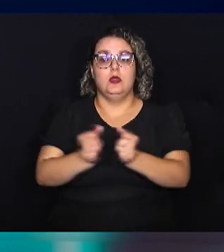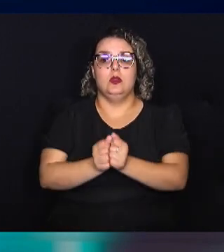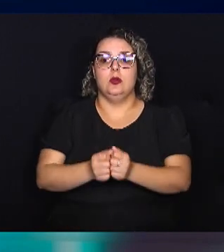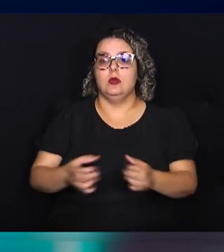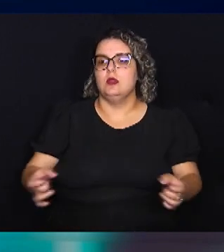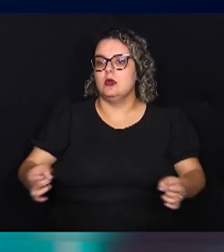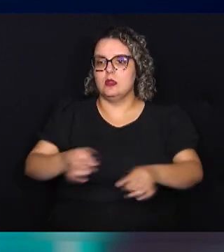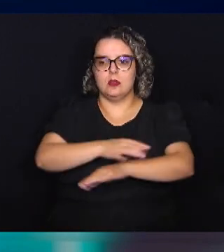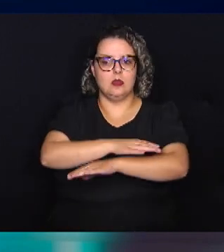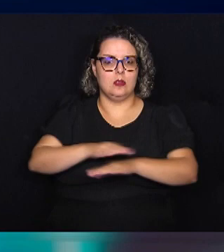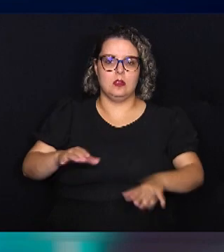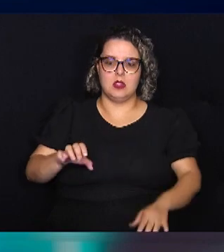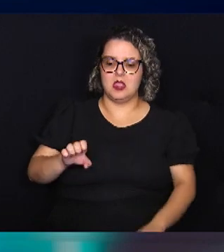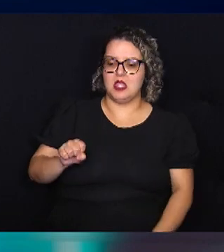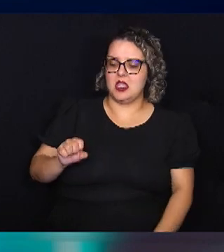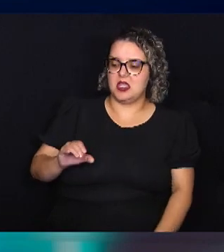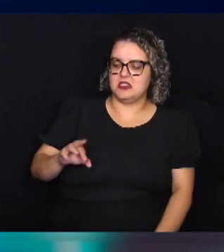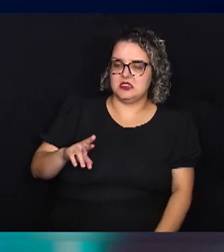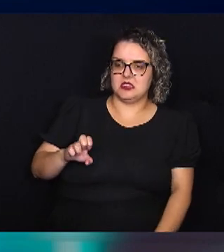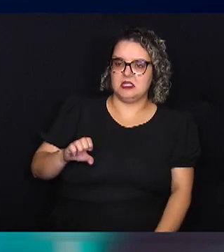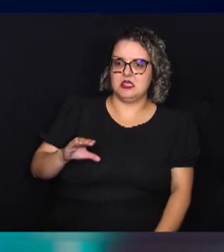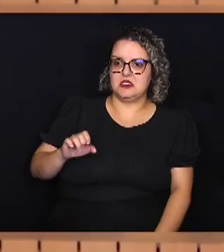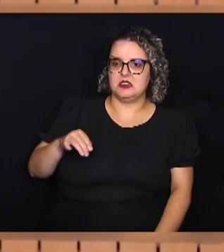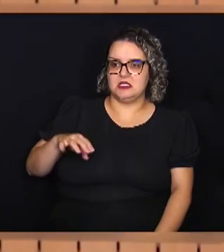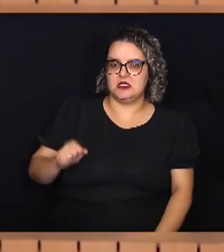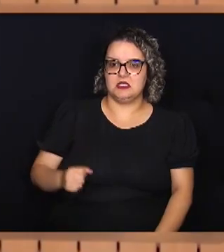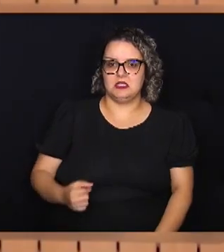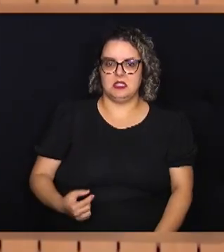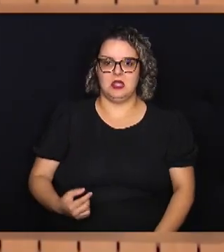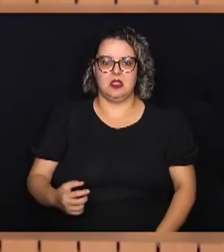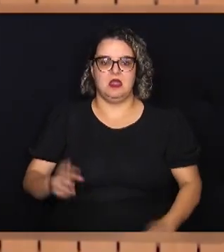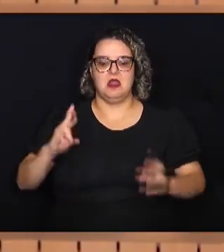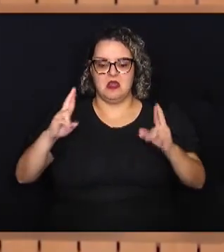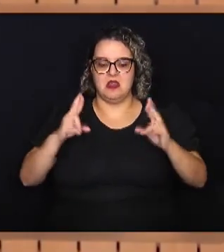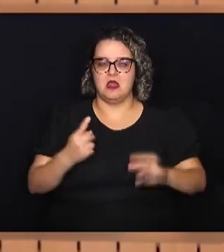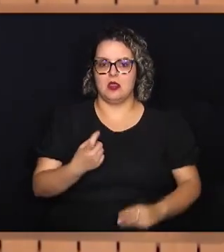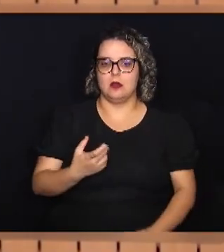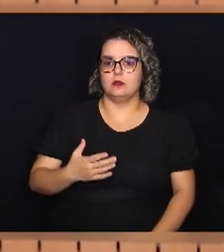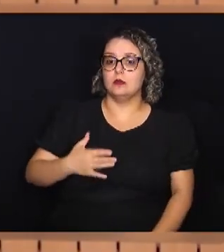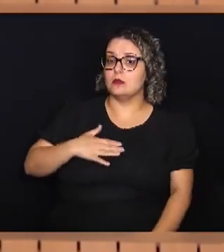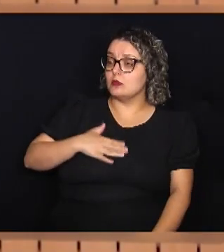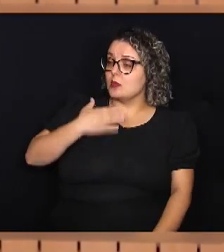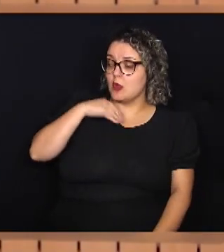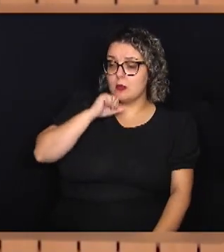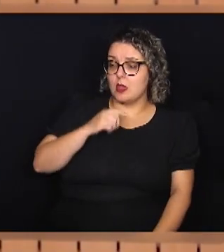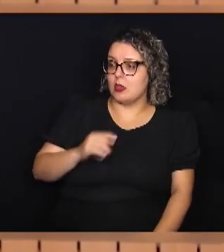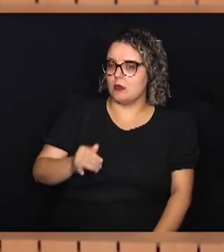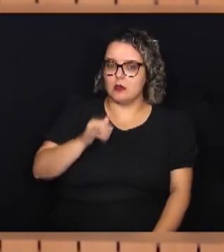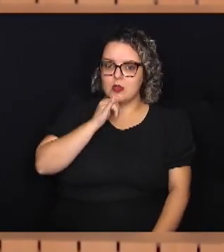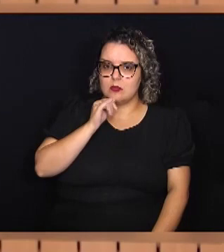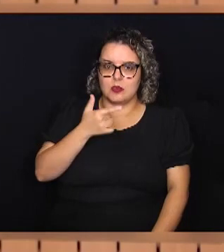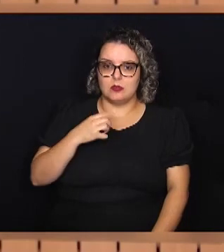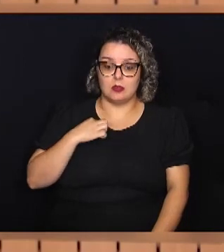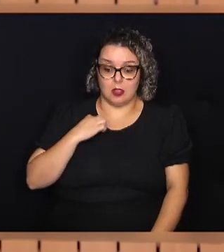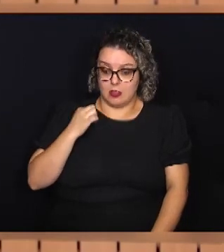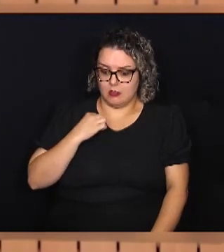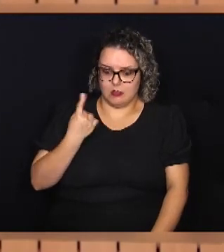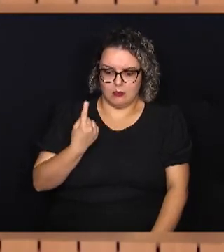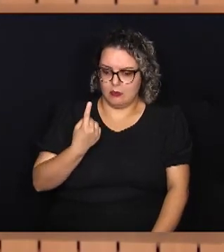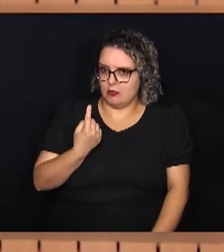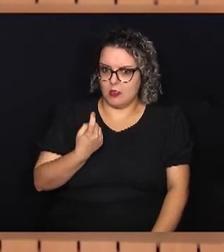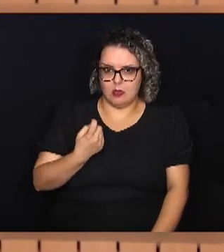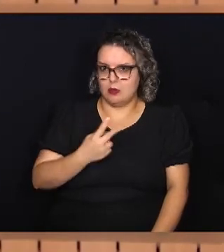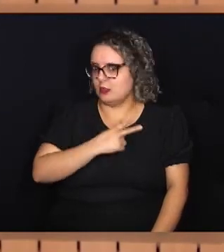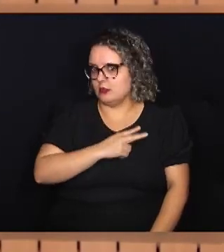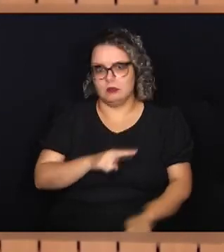essa excrescência chamada torcida única. O meu pai é uma pessoa, por exemplo, que não tem uma peça de roupa verde, né? E